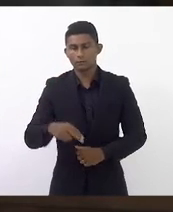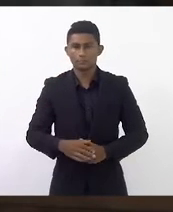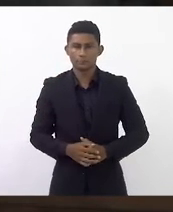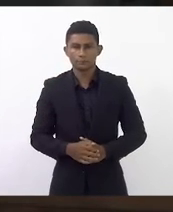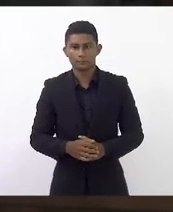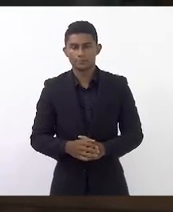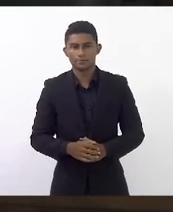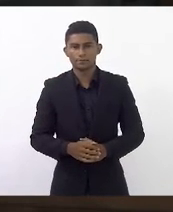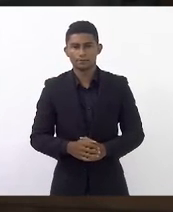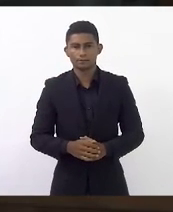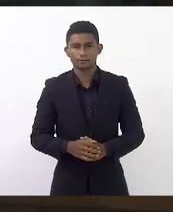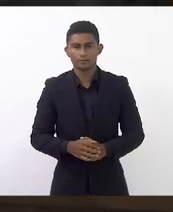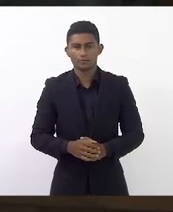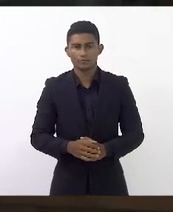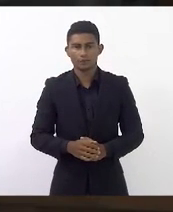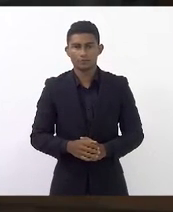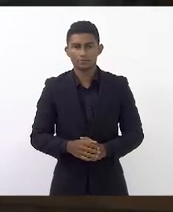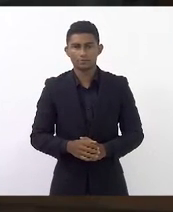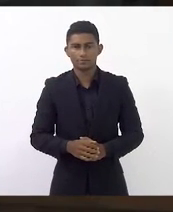Quem?